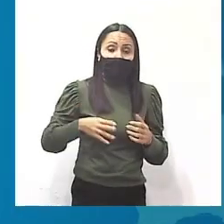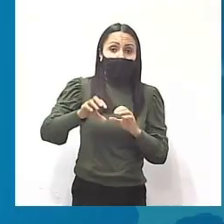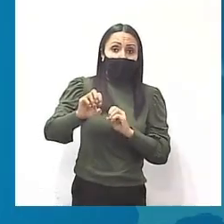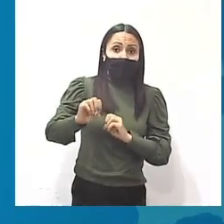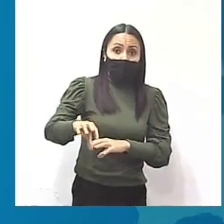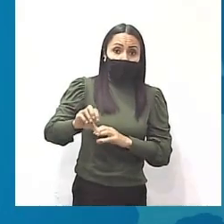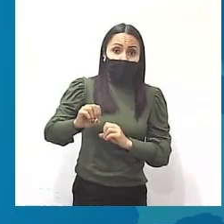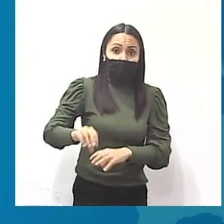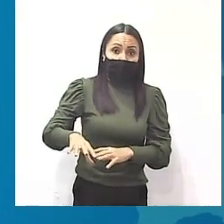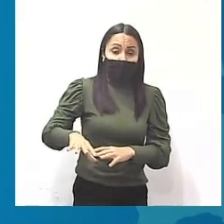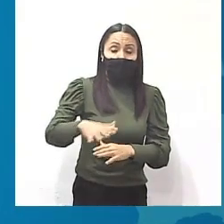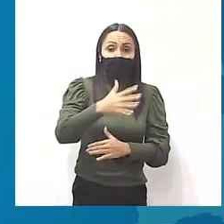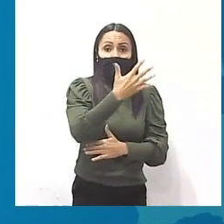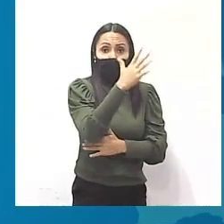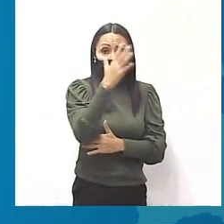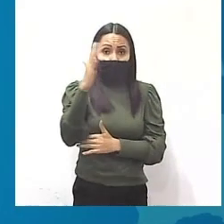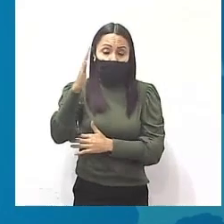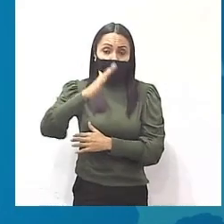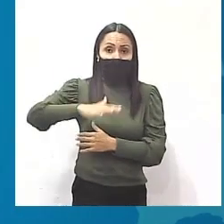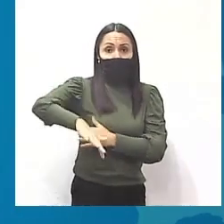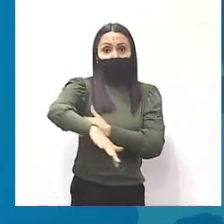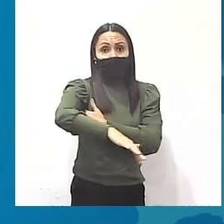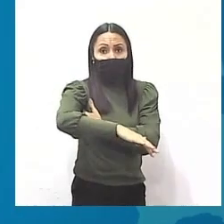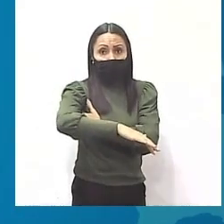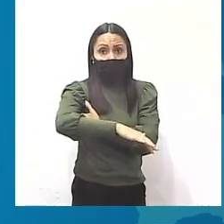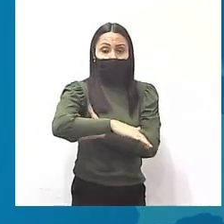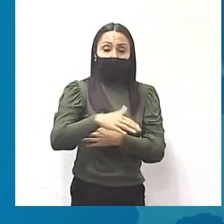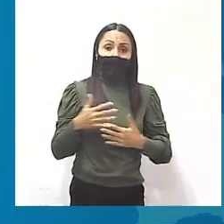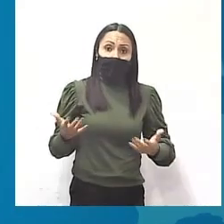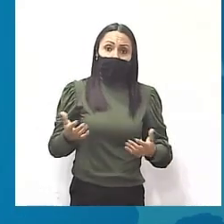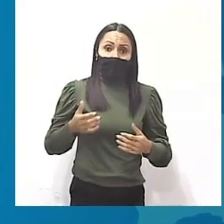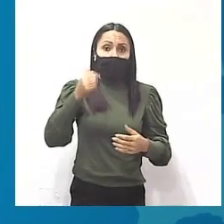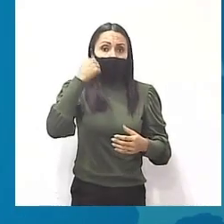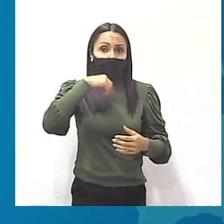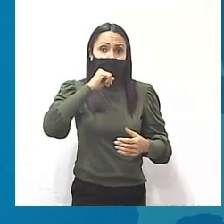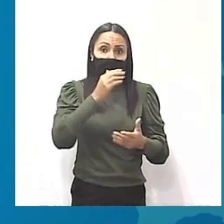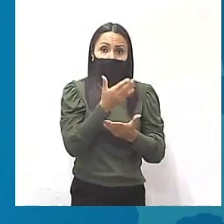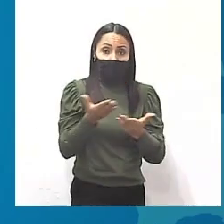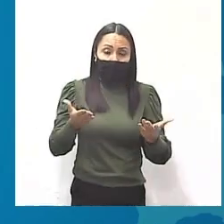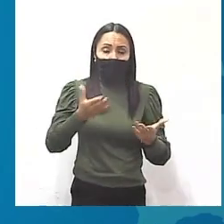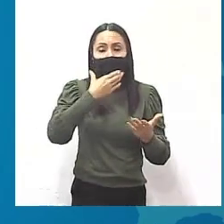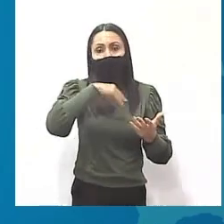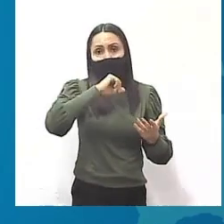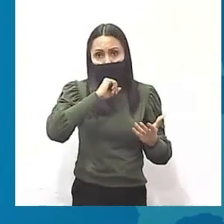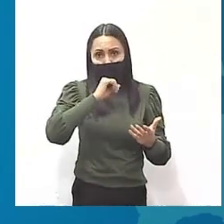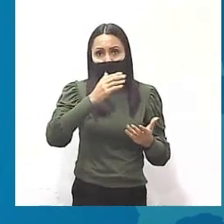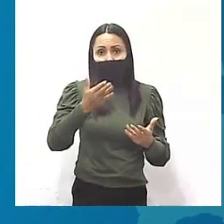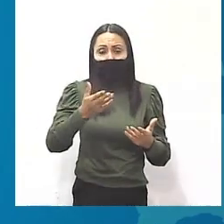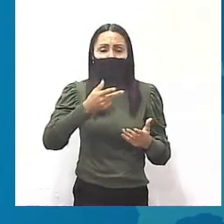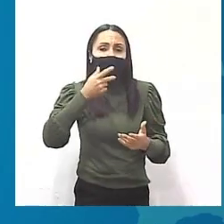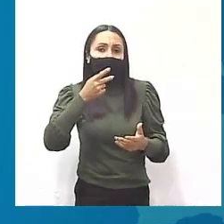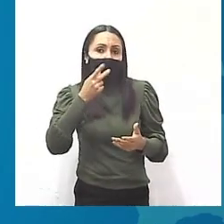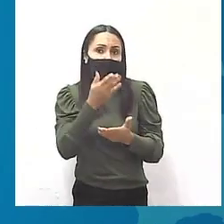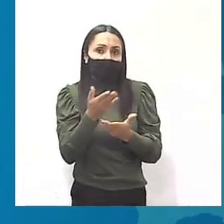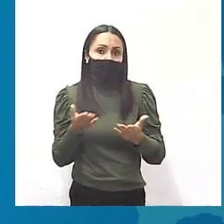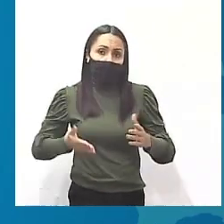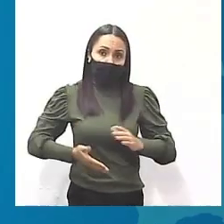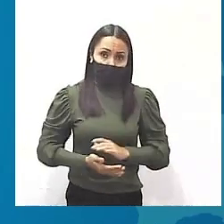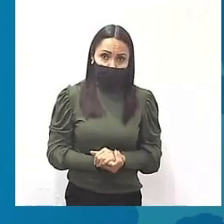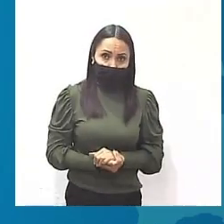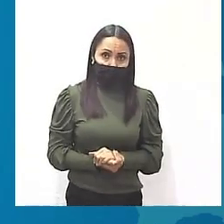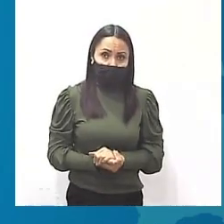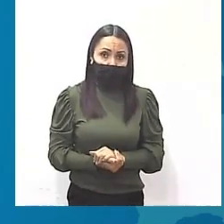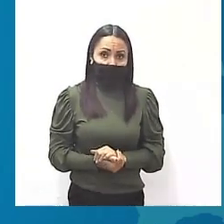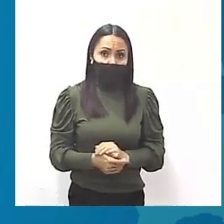educação ambiental, né? Quando a mãe de vocês ou o pai de vocês fala assim para você, olha,